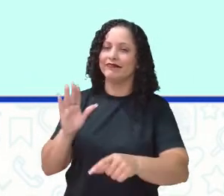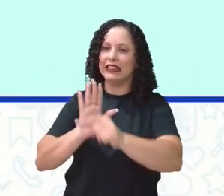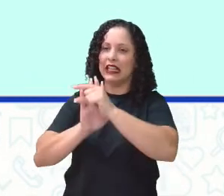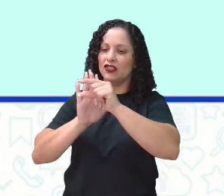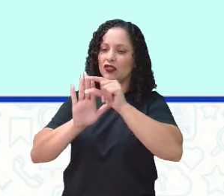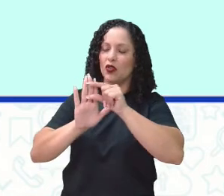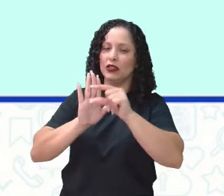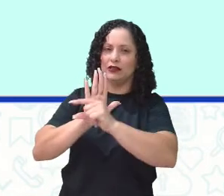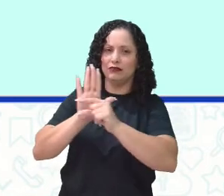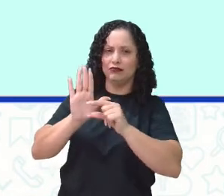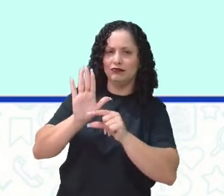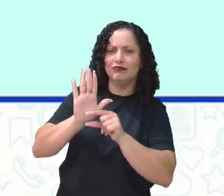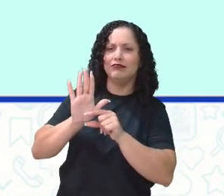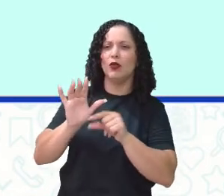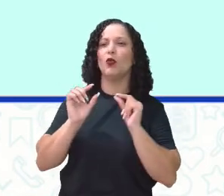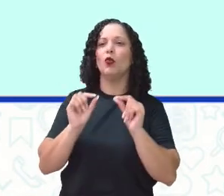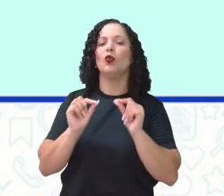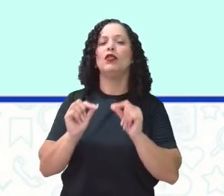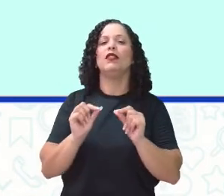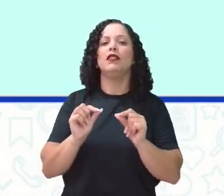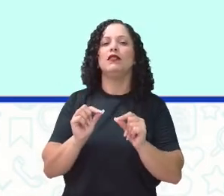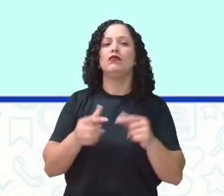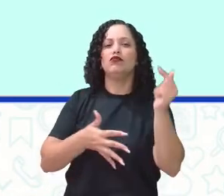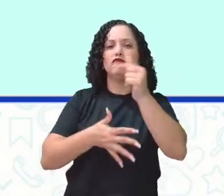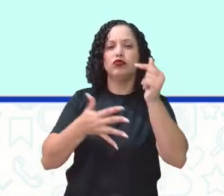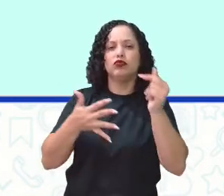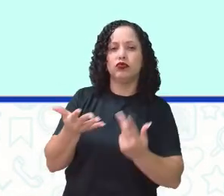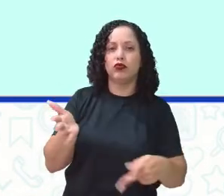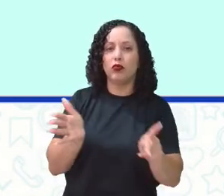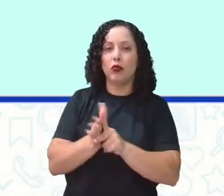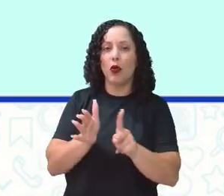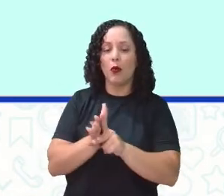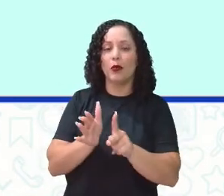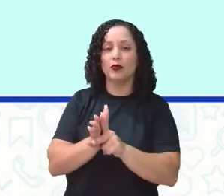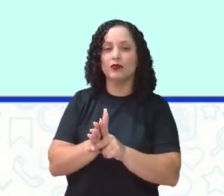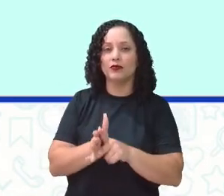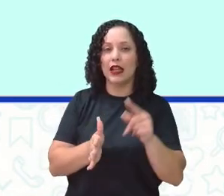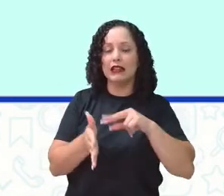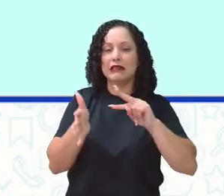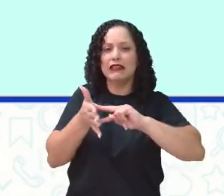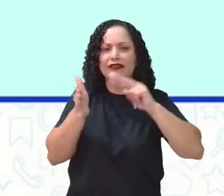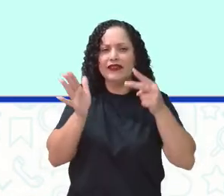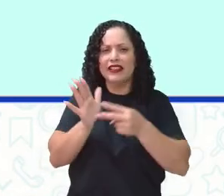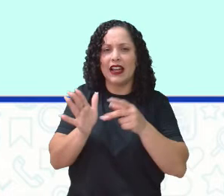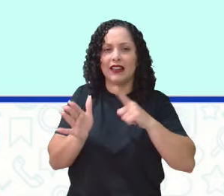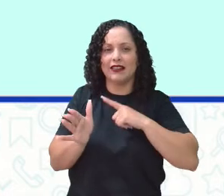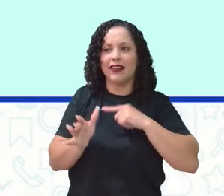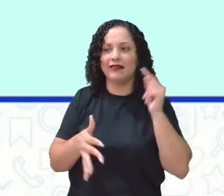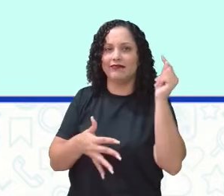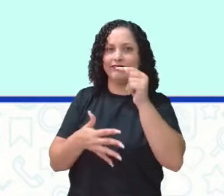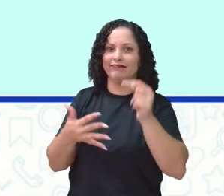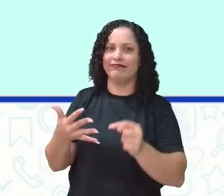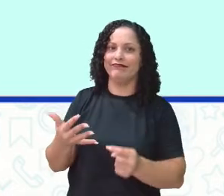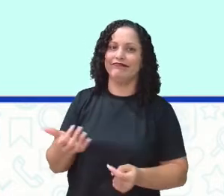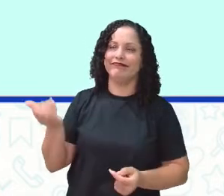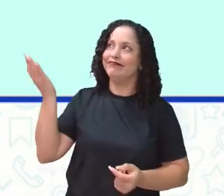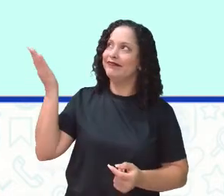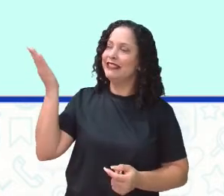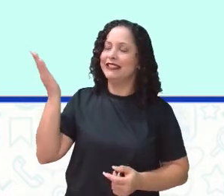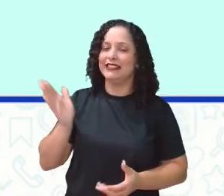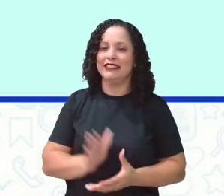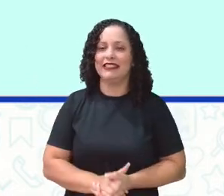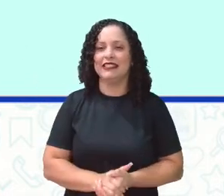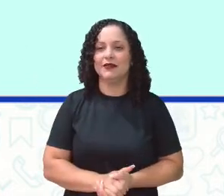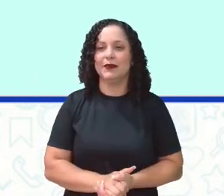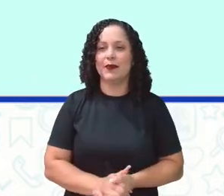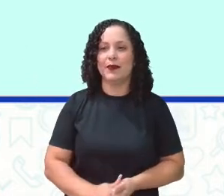os elementos verbais que contribuíram para a construção de sentido da tirinha foram trazer,